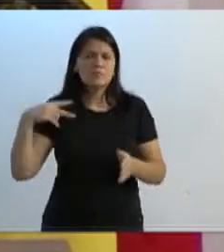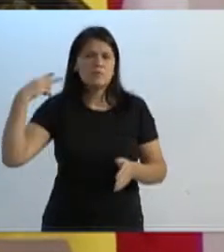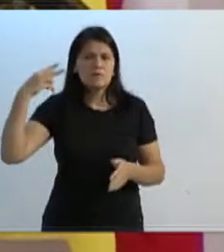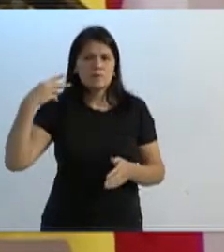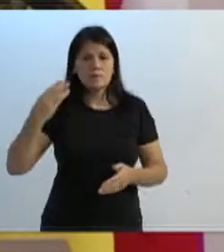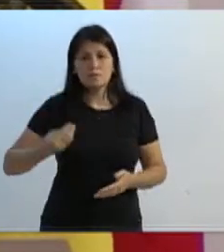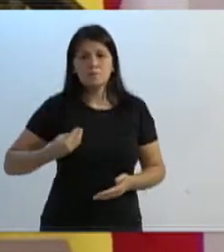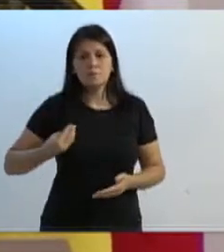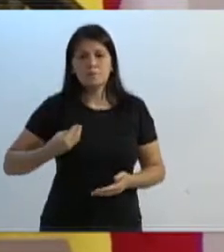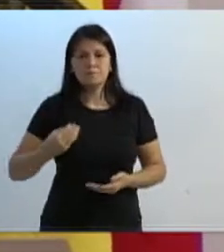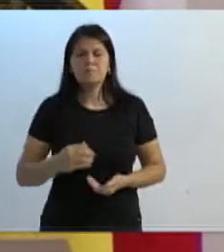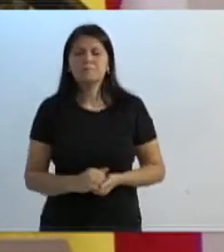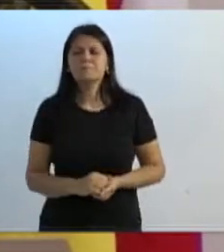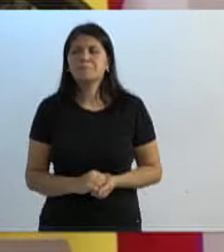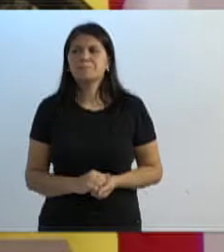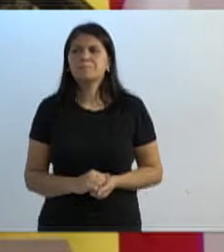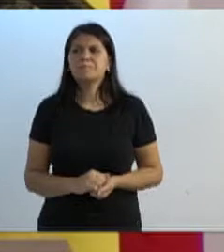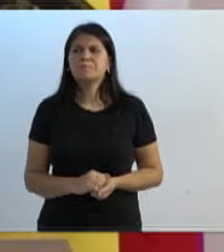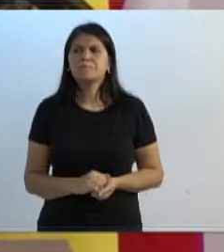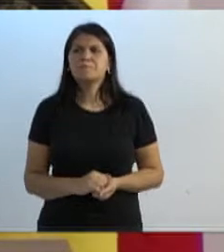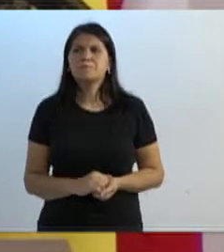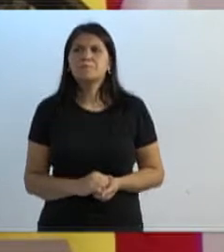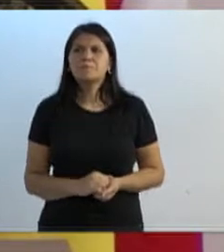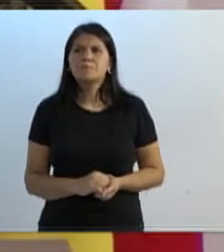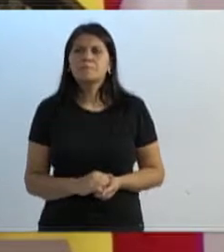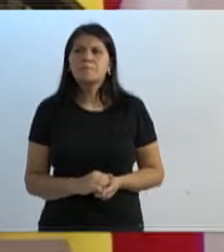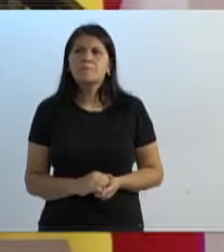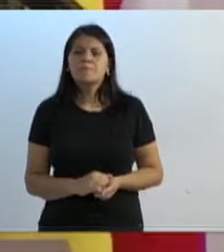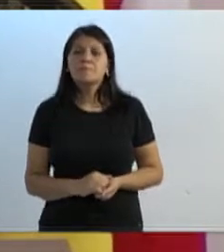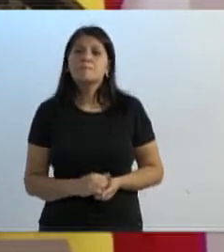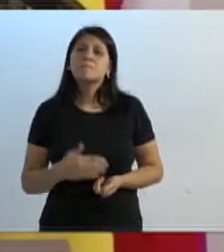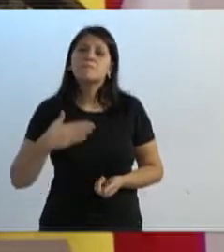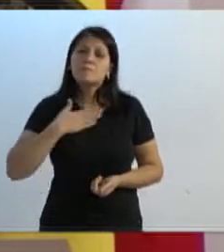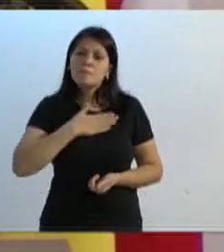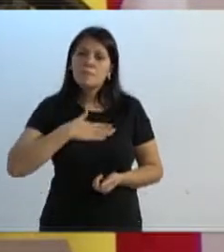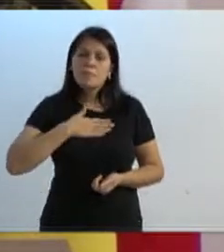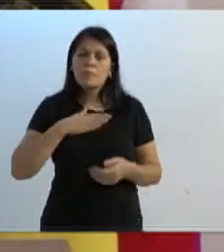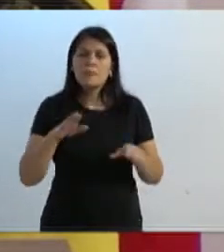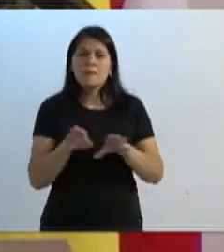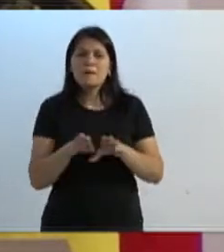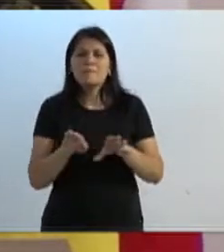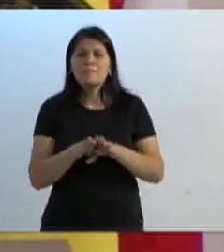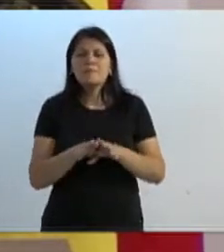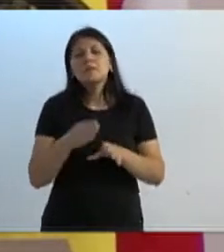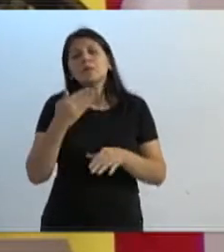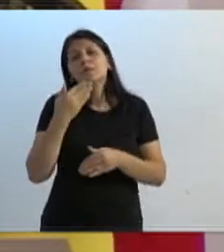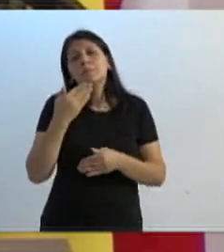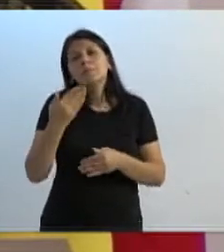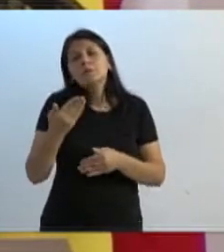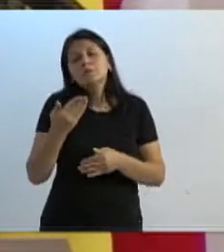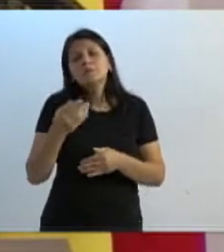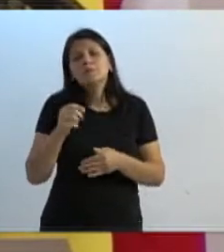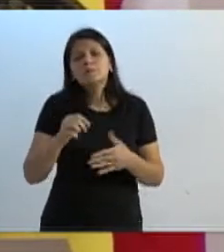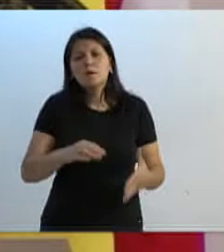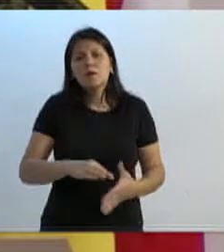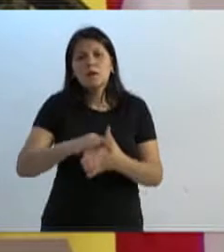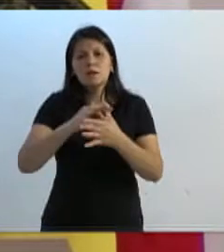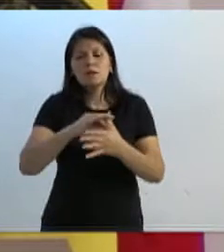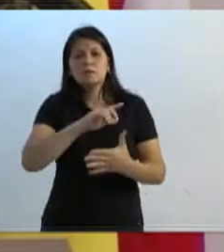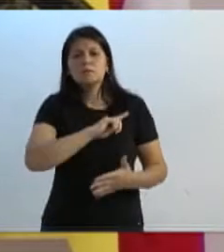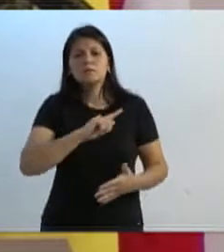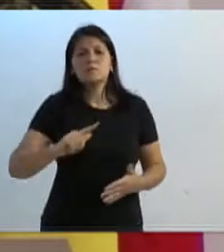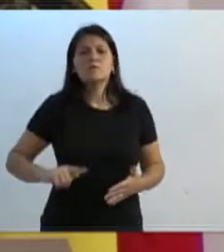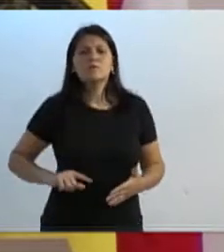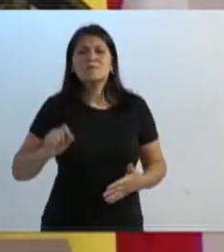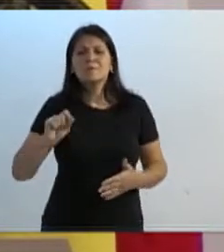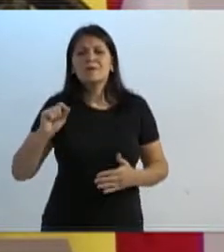presentes. Bem, gostaria também de dizer o seguinte, e aqui fazer um apelo também à liderança de governo para nos